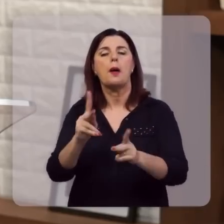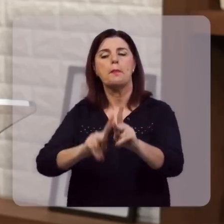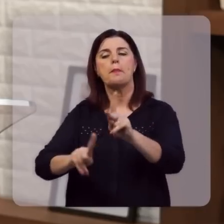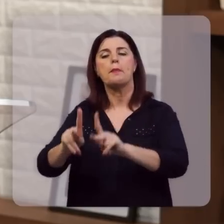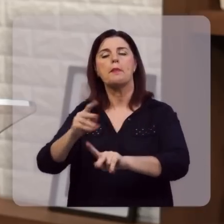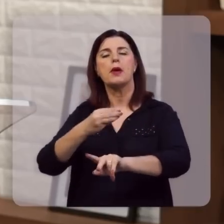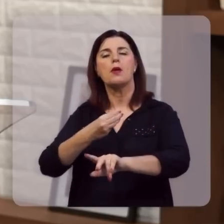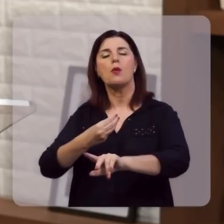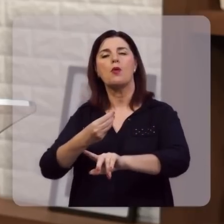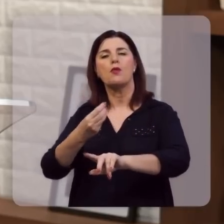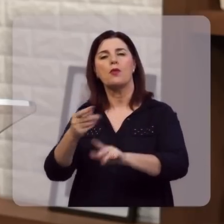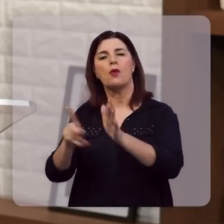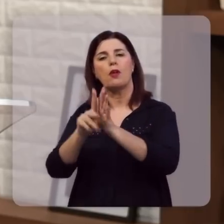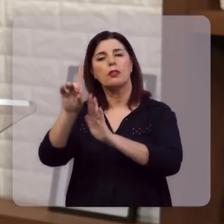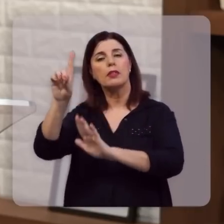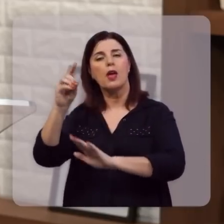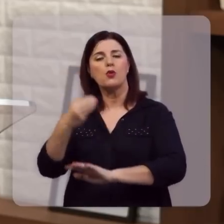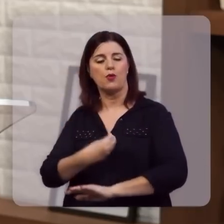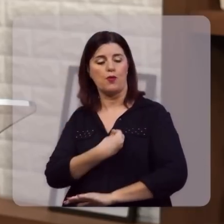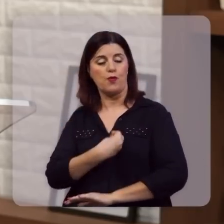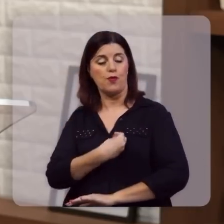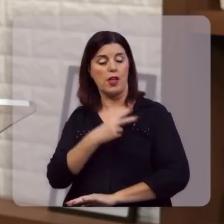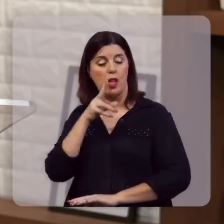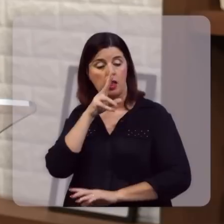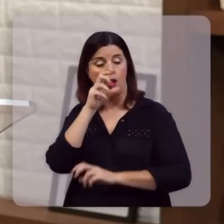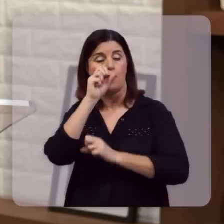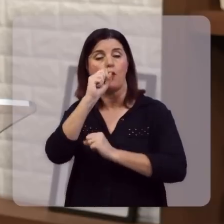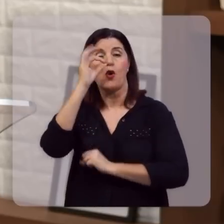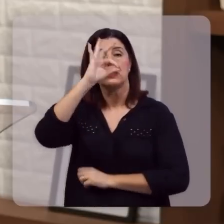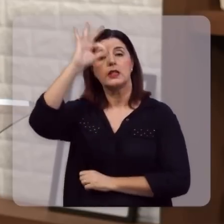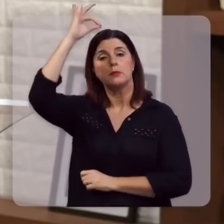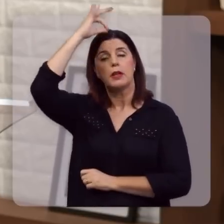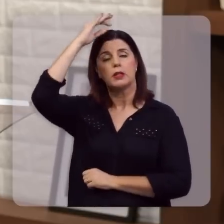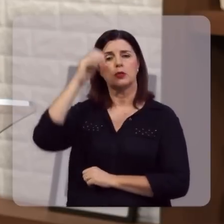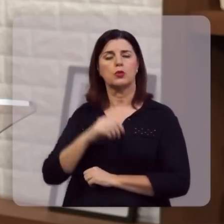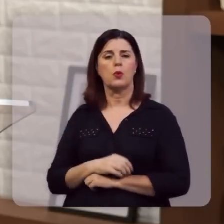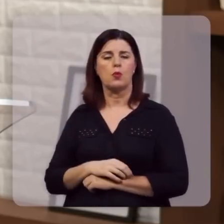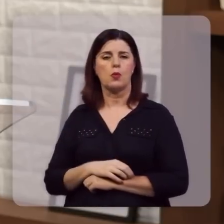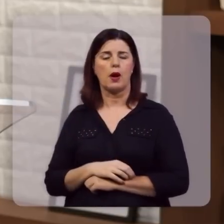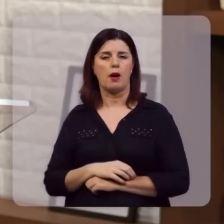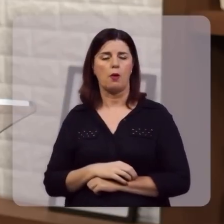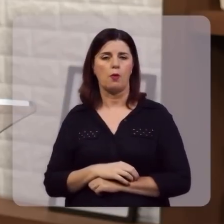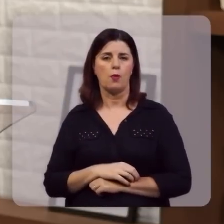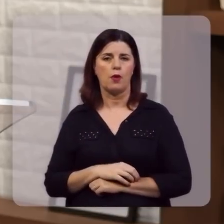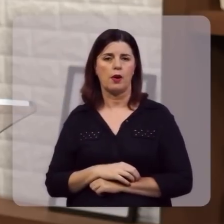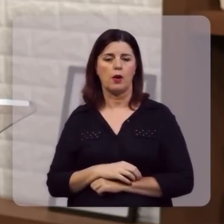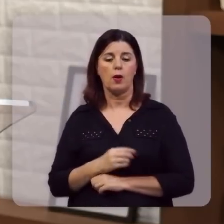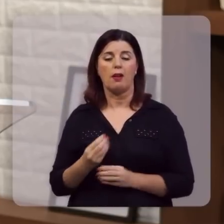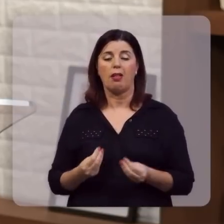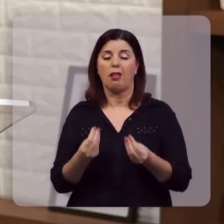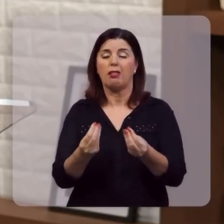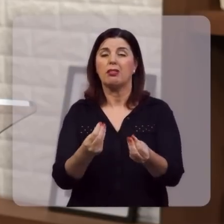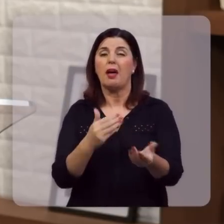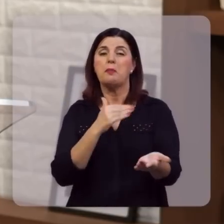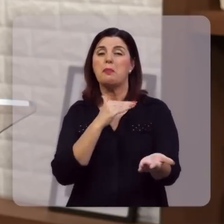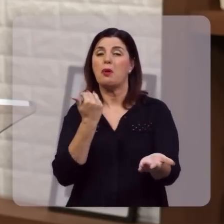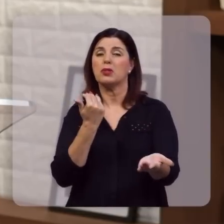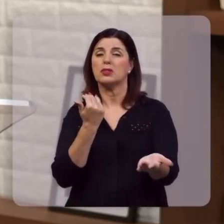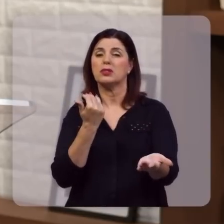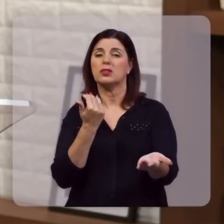saúde para o povo de Deus, vigor espiritual para o povo de Deus, traz